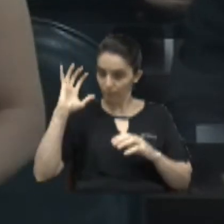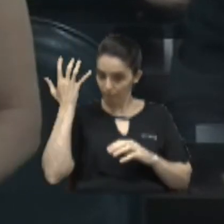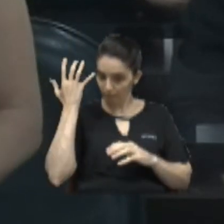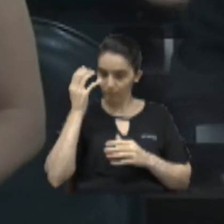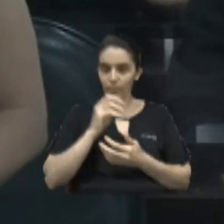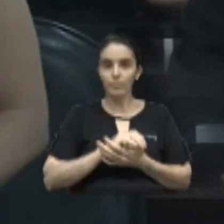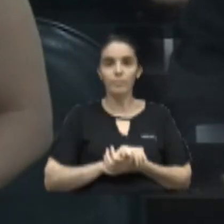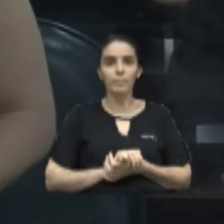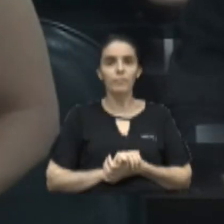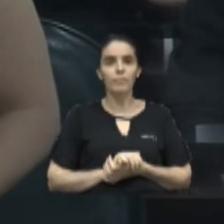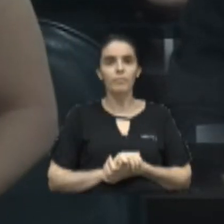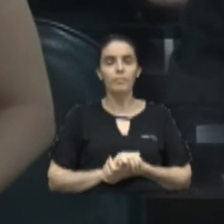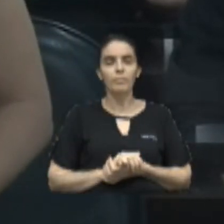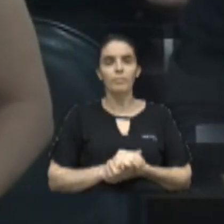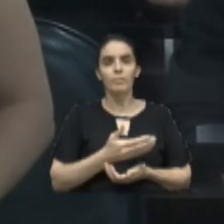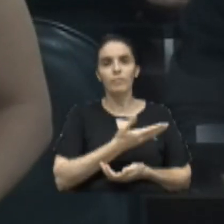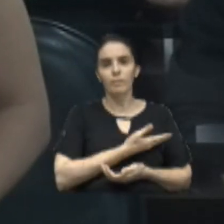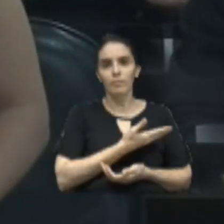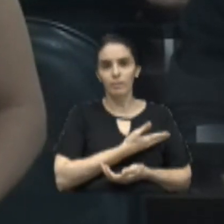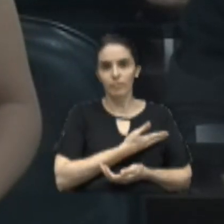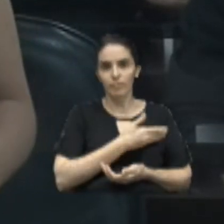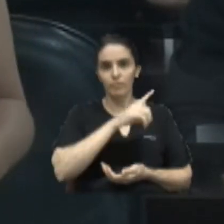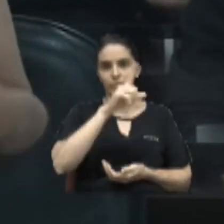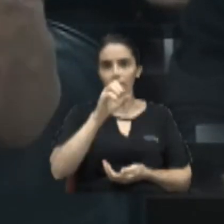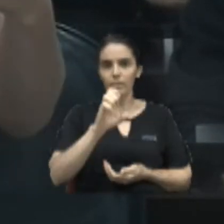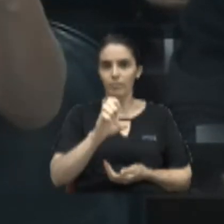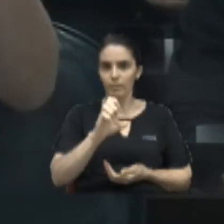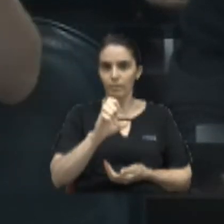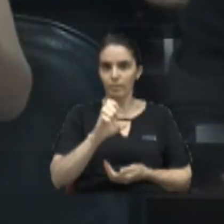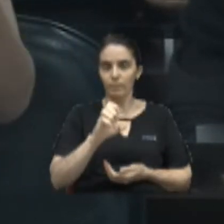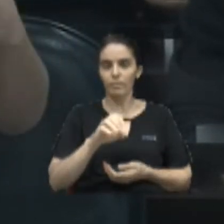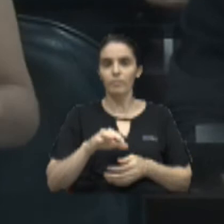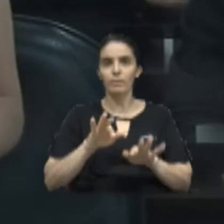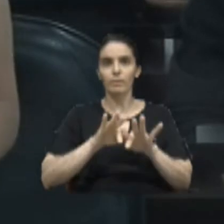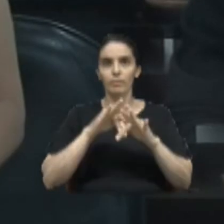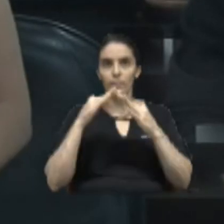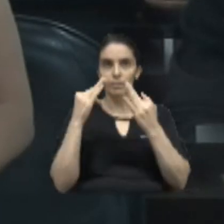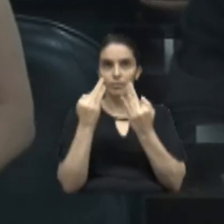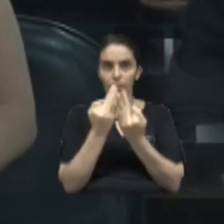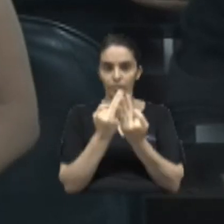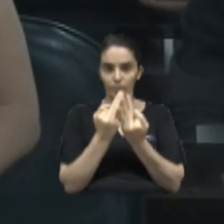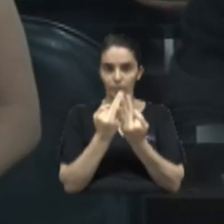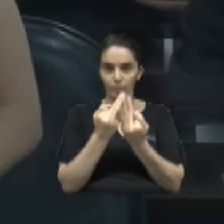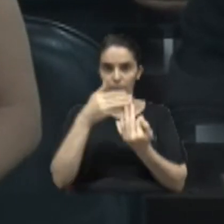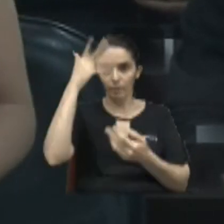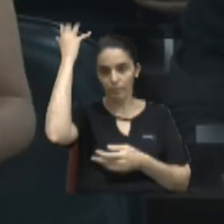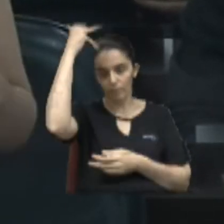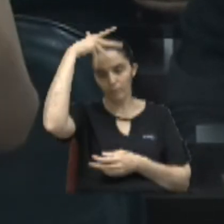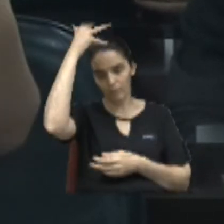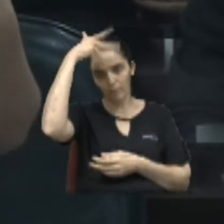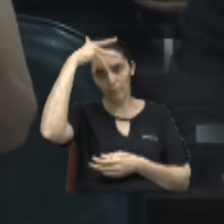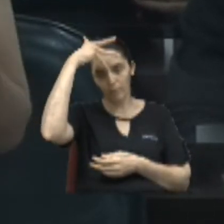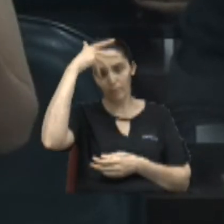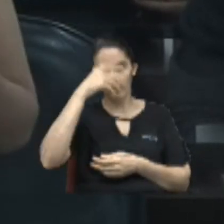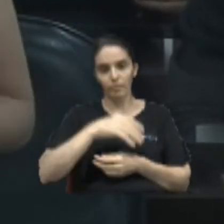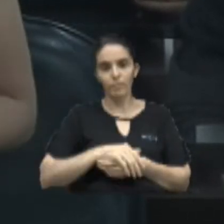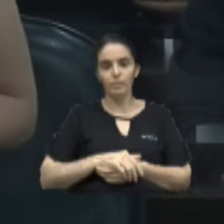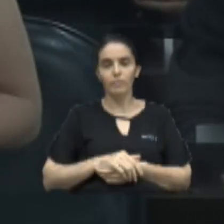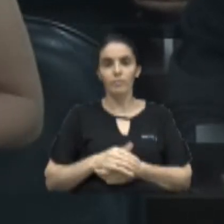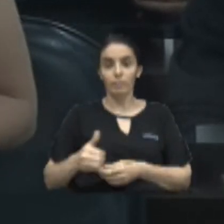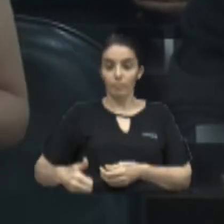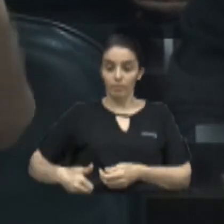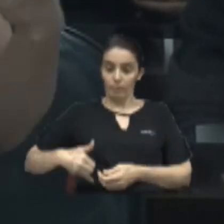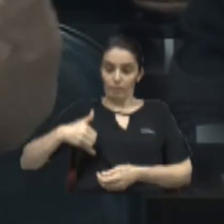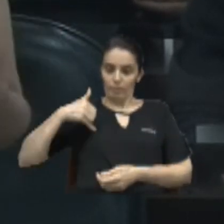presidente da Câmara, o Zé da Mix, muito amigo da família da Érica Tanque, do qual ele tinha muito